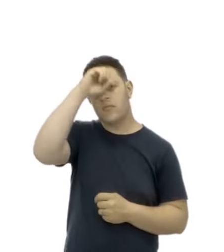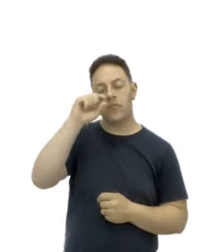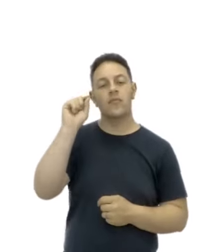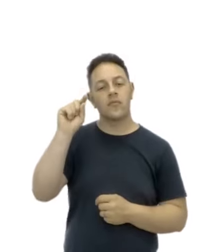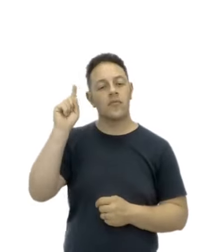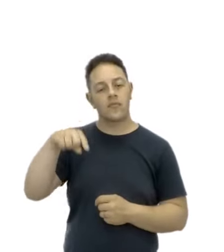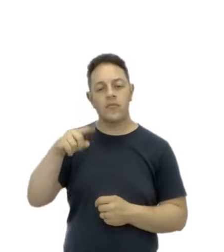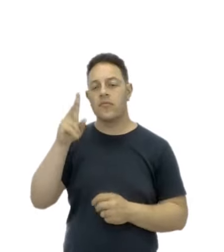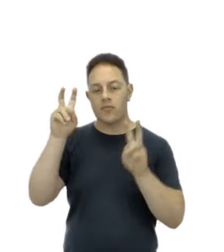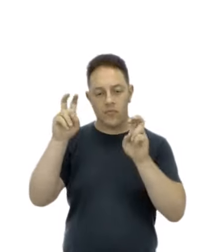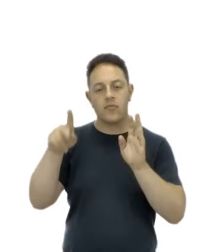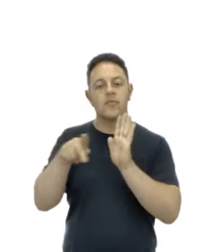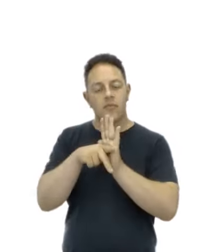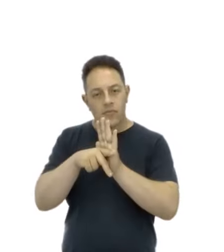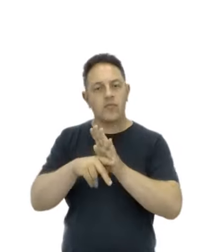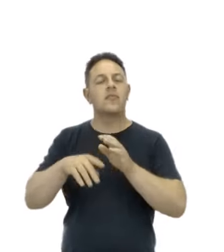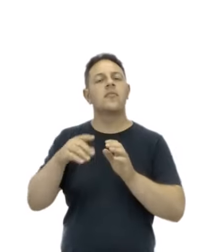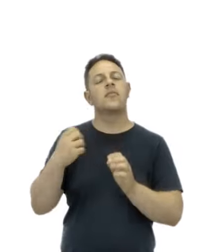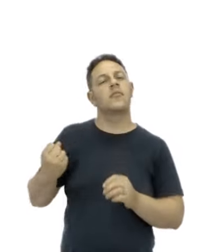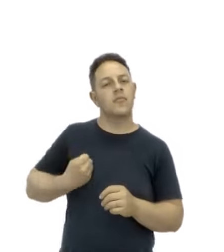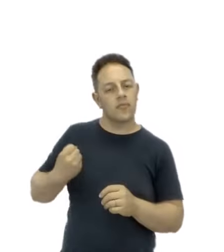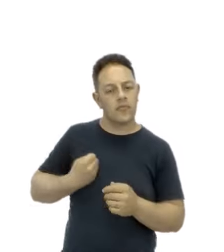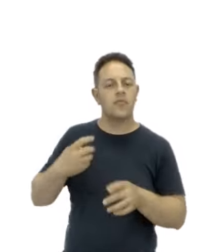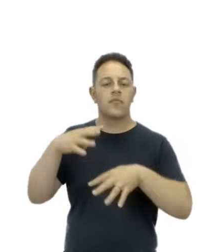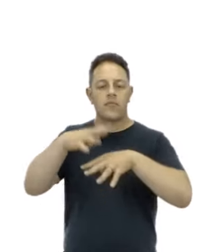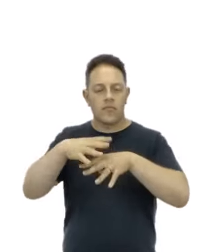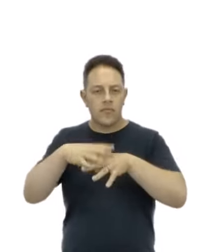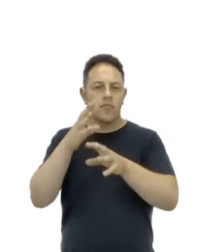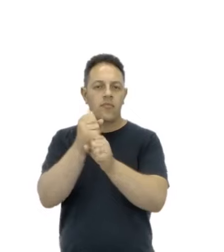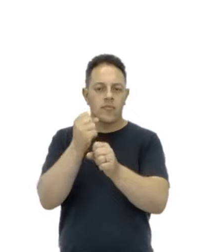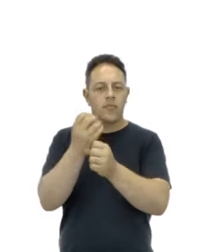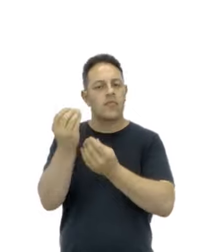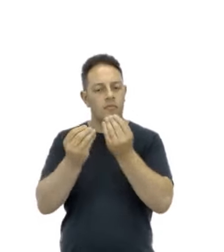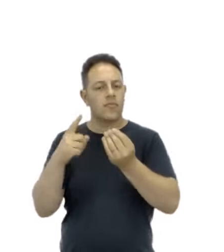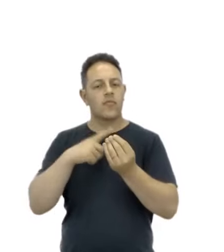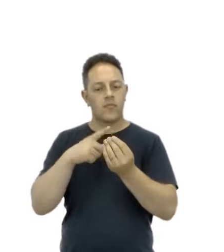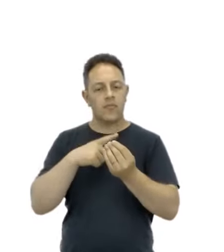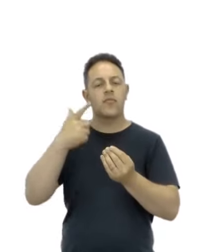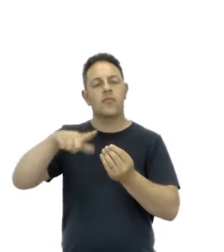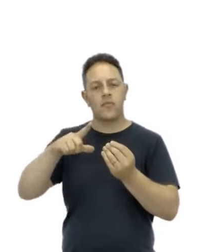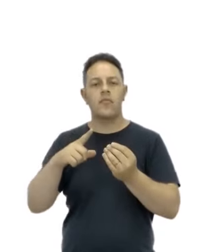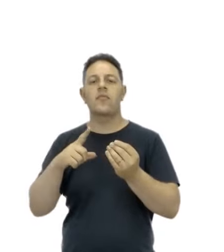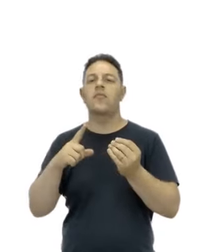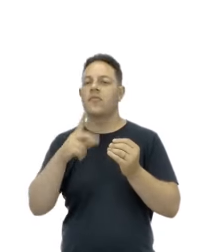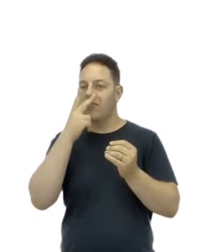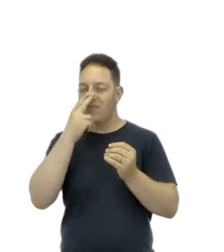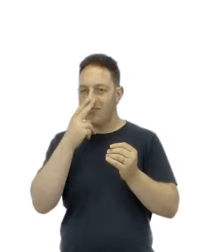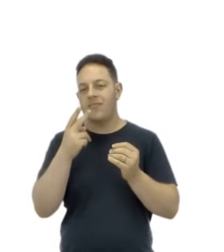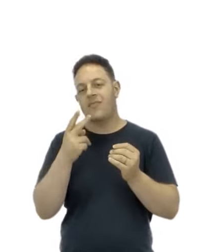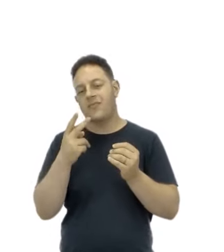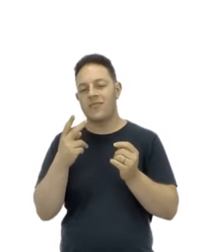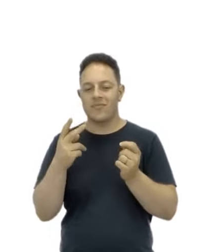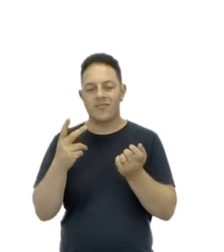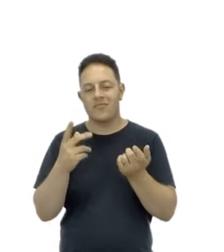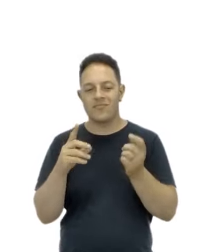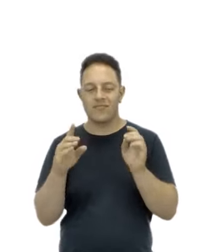pensamento aritmético, números, e o campo aditivo. Então,